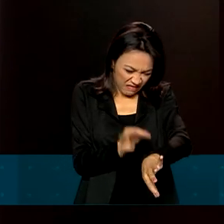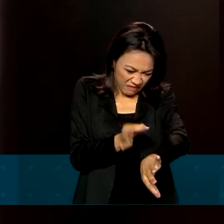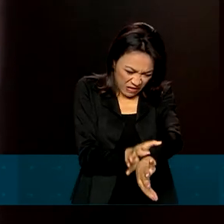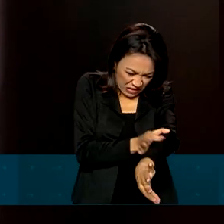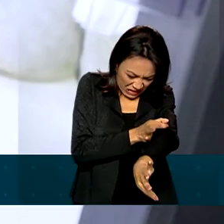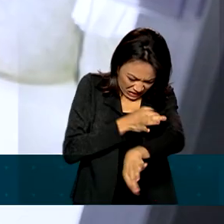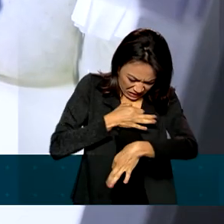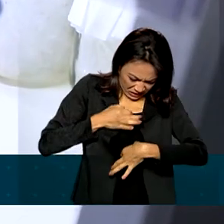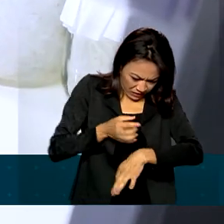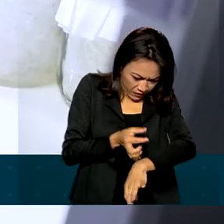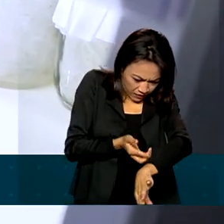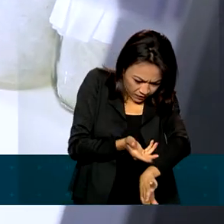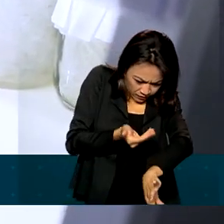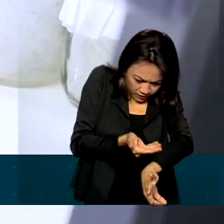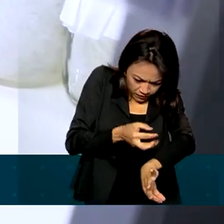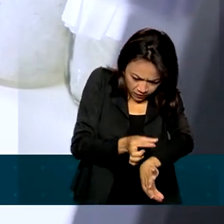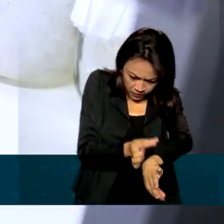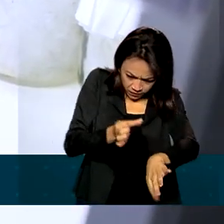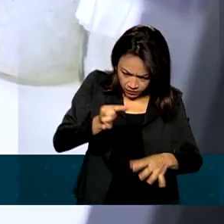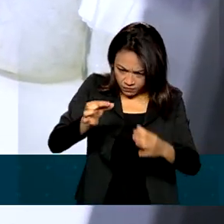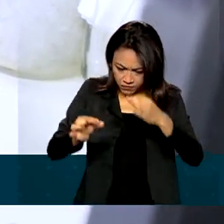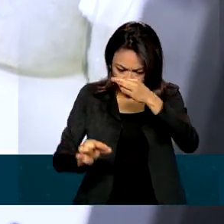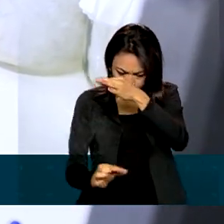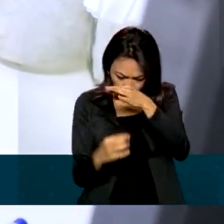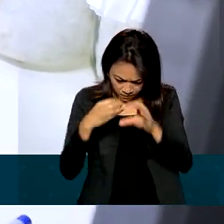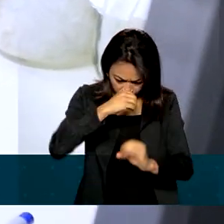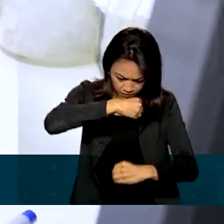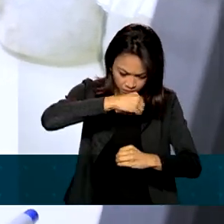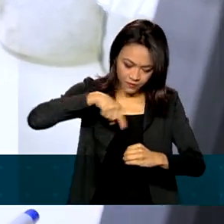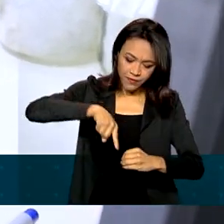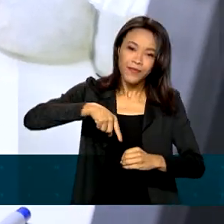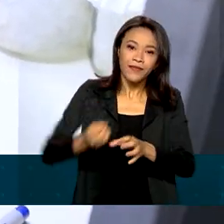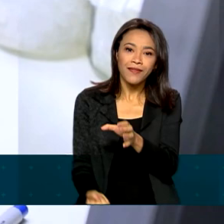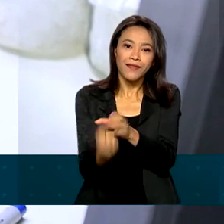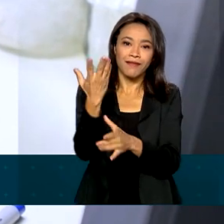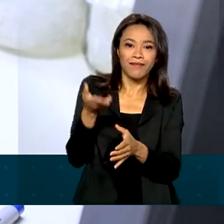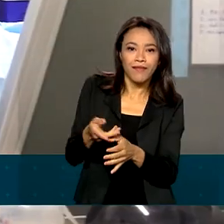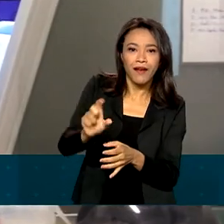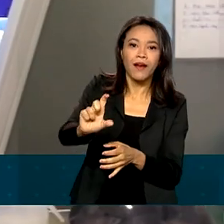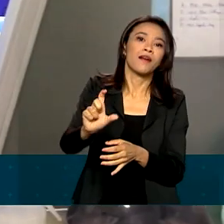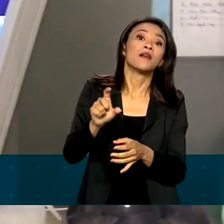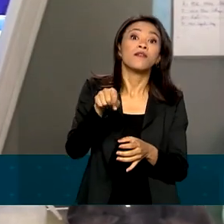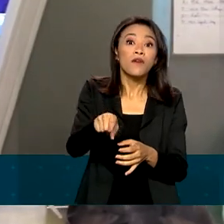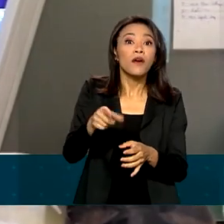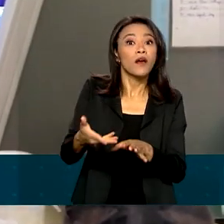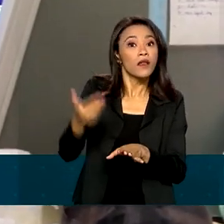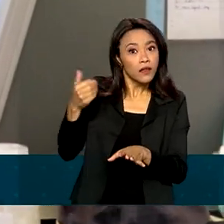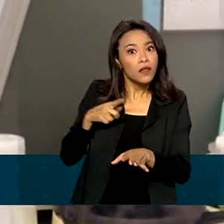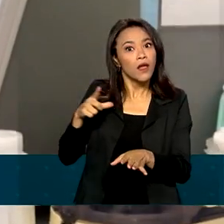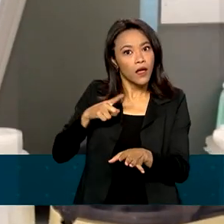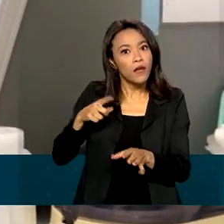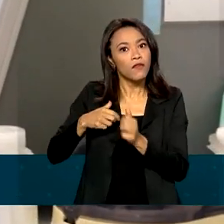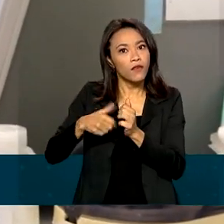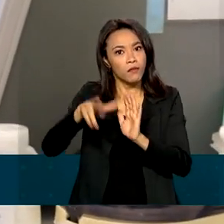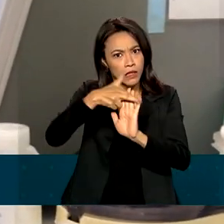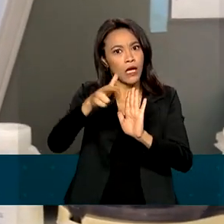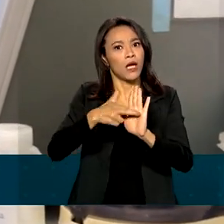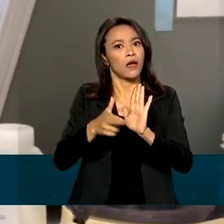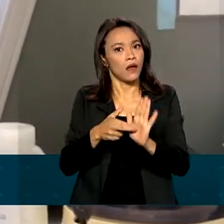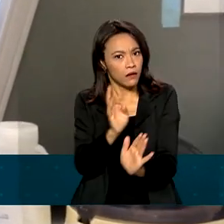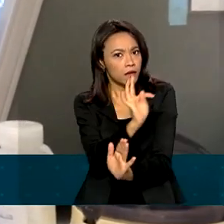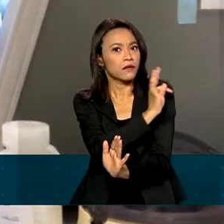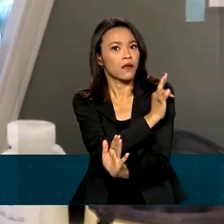pacientes com sintomas e o registro foi publicado na segunda-feira após uma análise né técnica de requisitos técnicos como